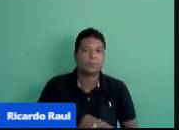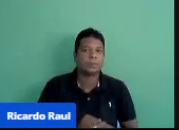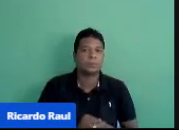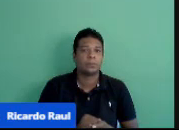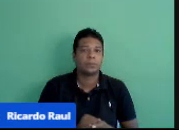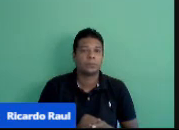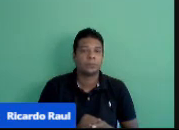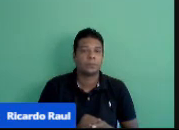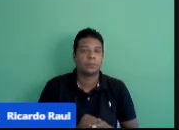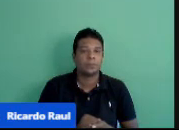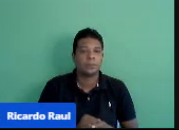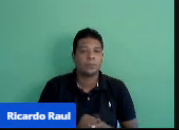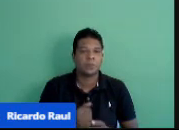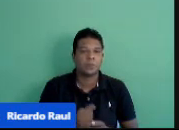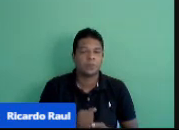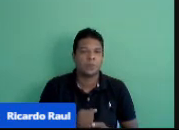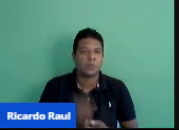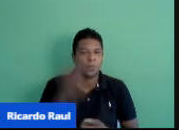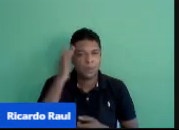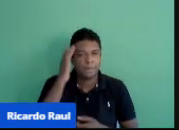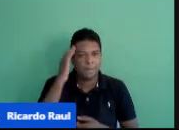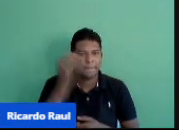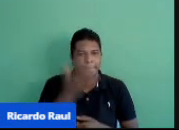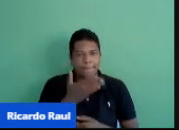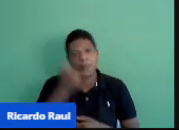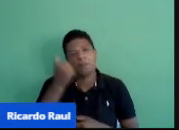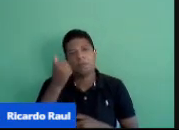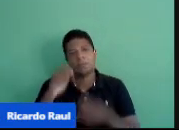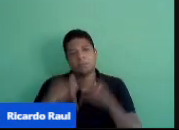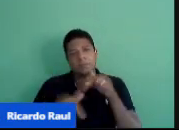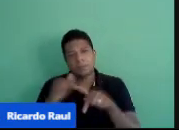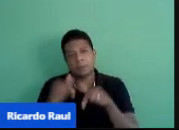bem trabalhado, né, podemos dizer assim, porque